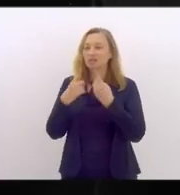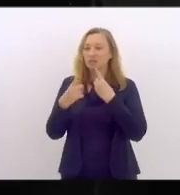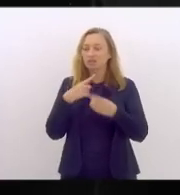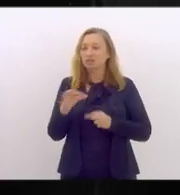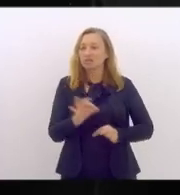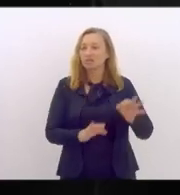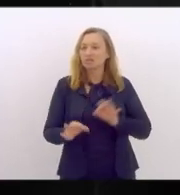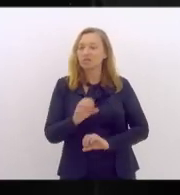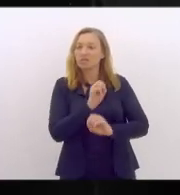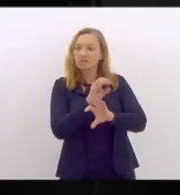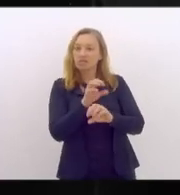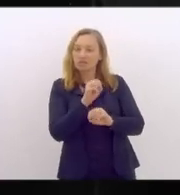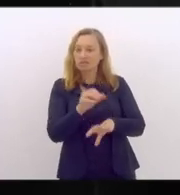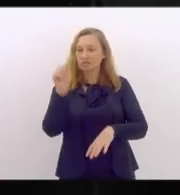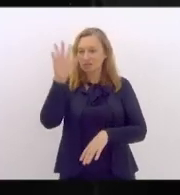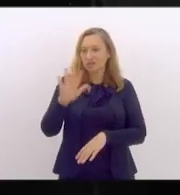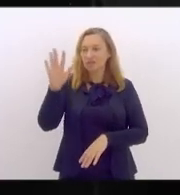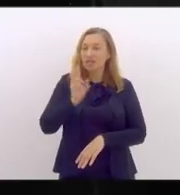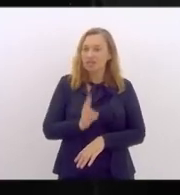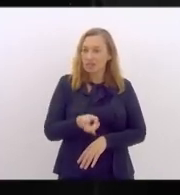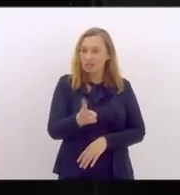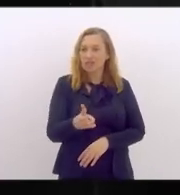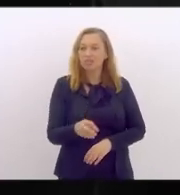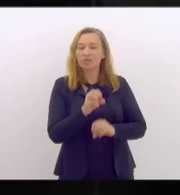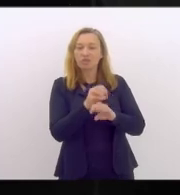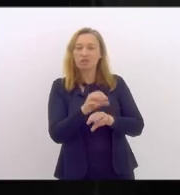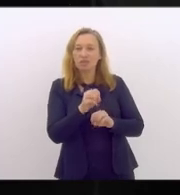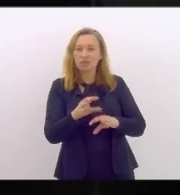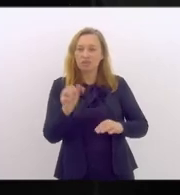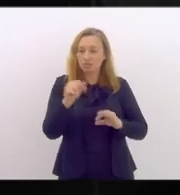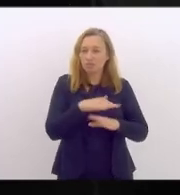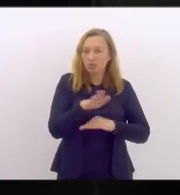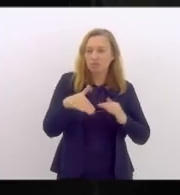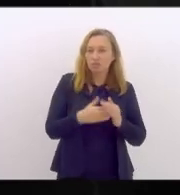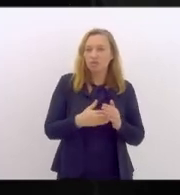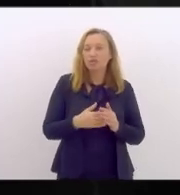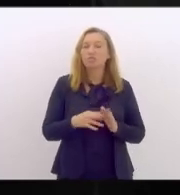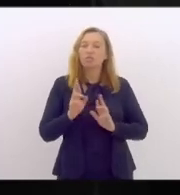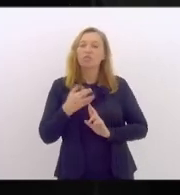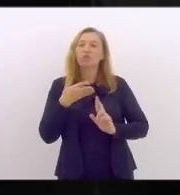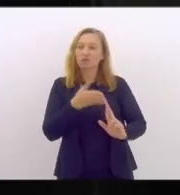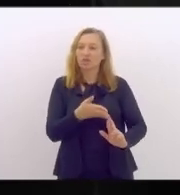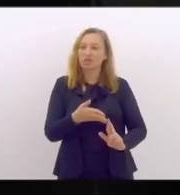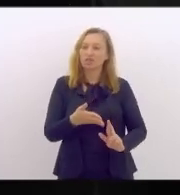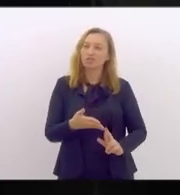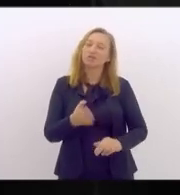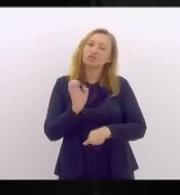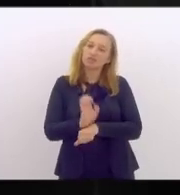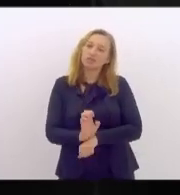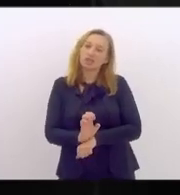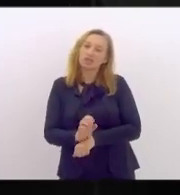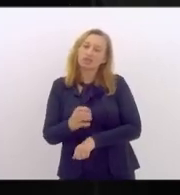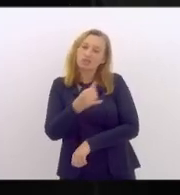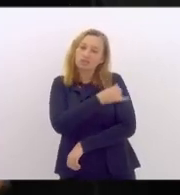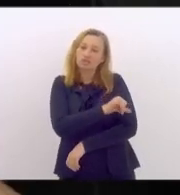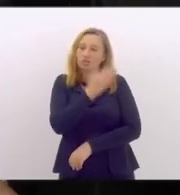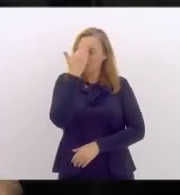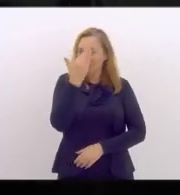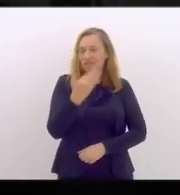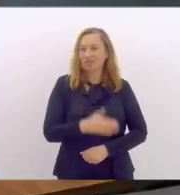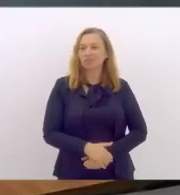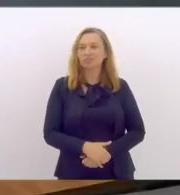nacional de educação sempre tendo em vista a educação brasileiro como todo mas tendo como referência o meu querido Estado do Rio de Janeiro Muito